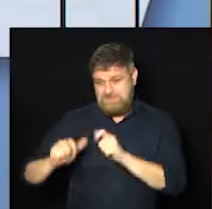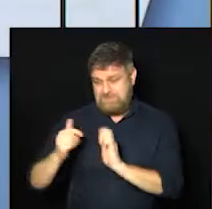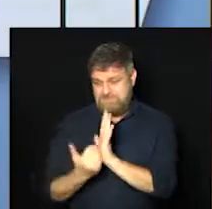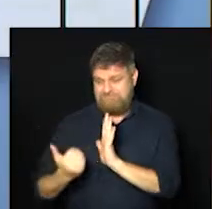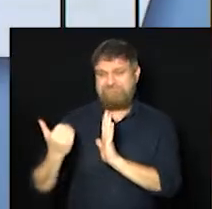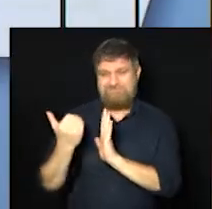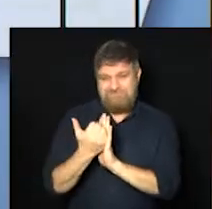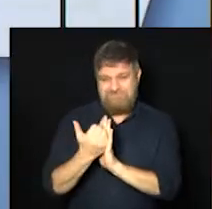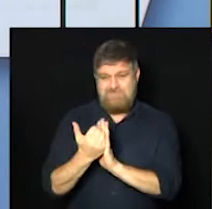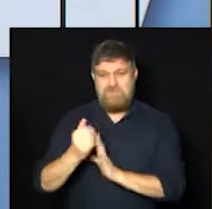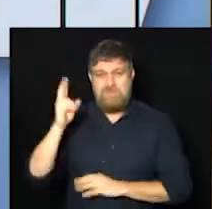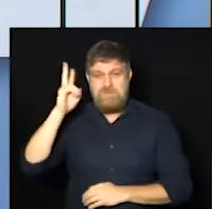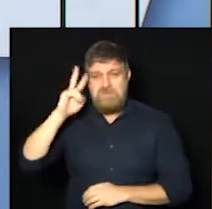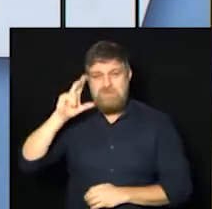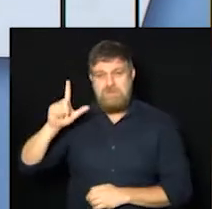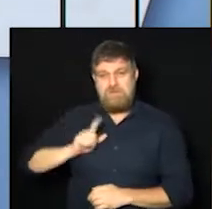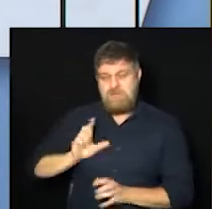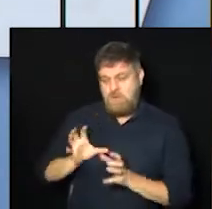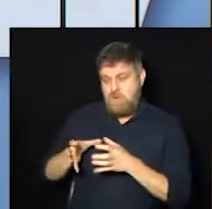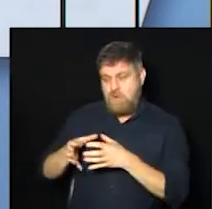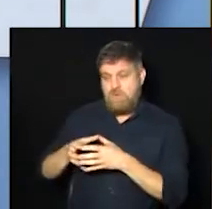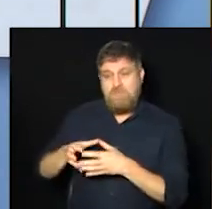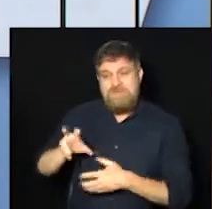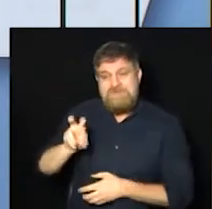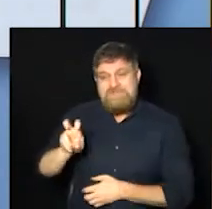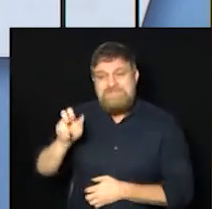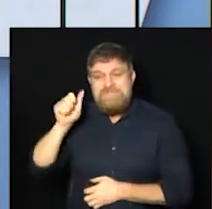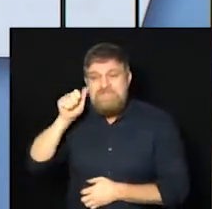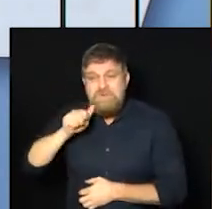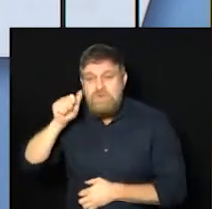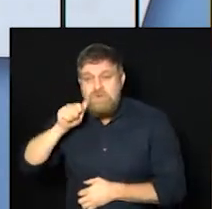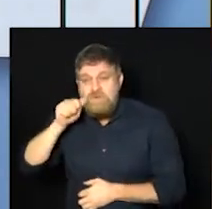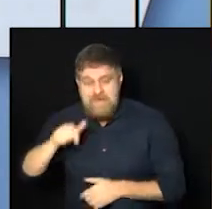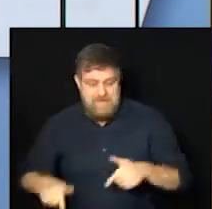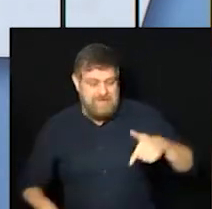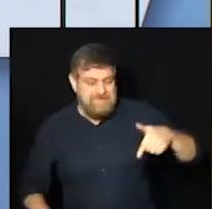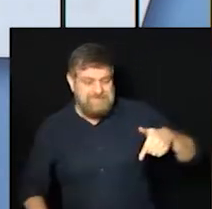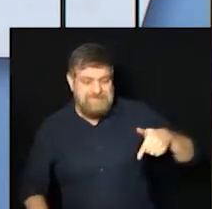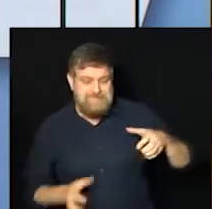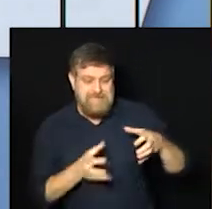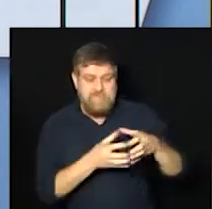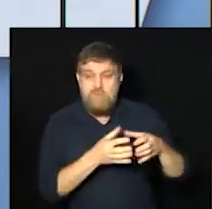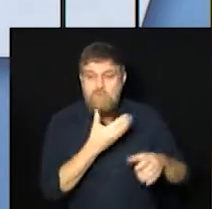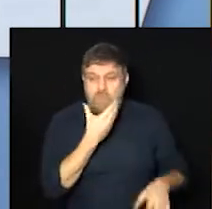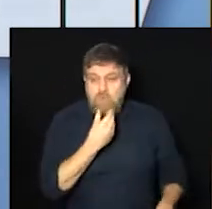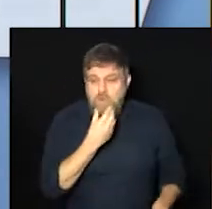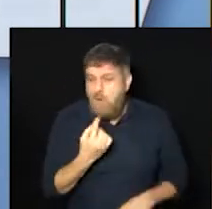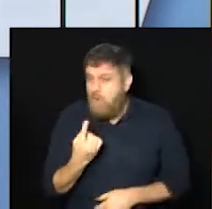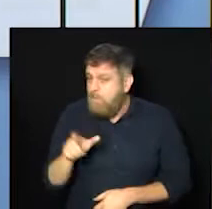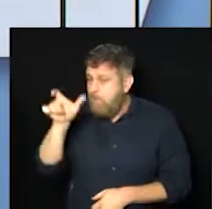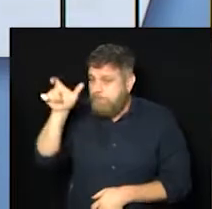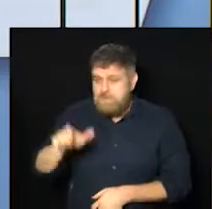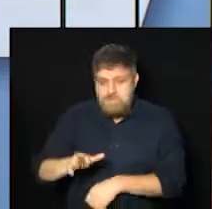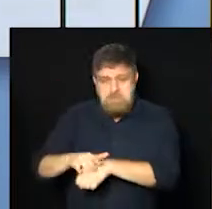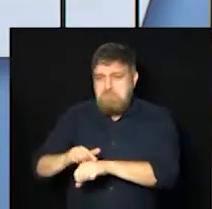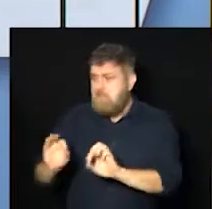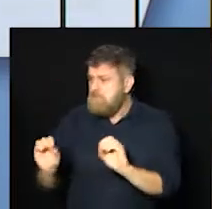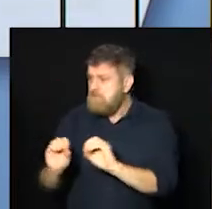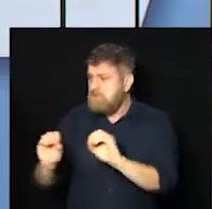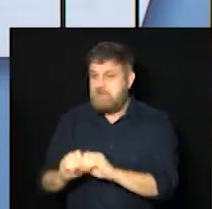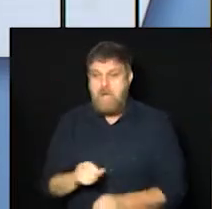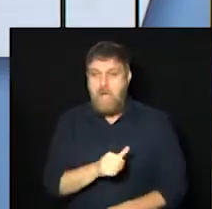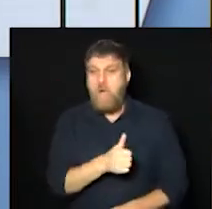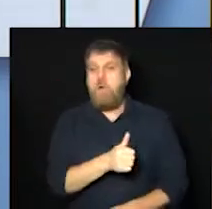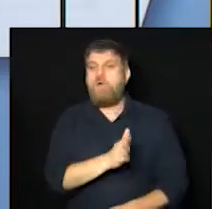que dentre as vítimas nós temos 5 mulheres e 7 homens. Uma vítima não tinha outras doenças e 11